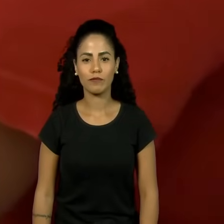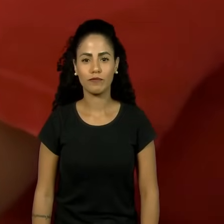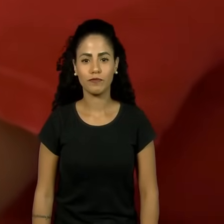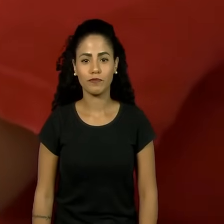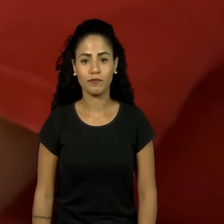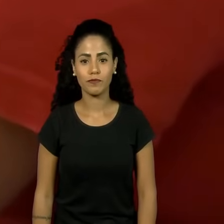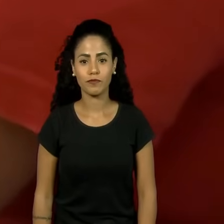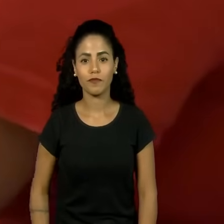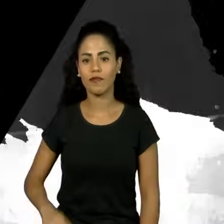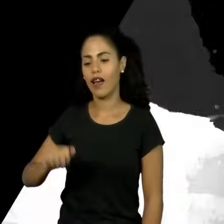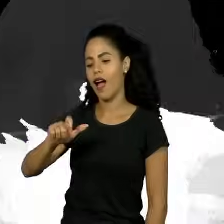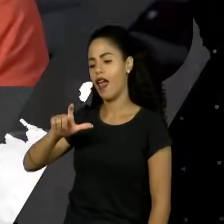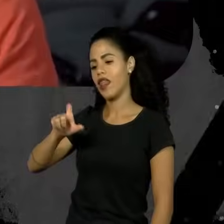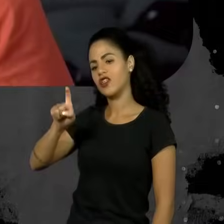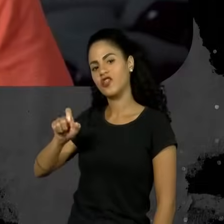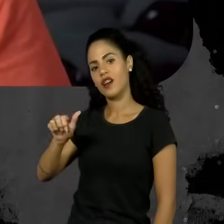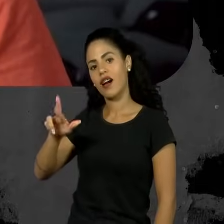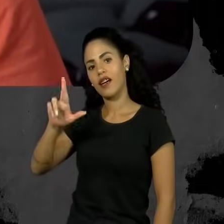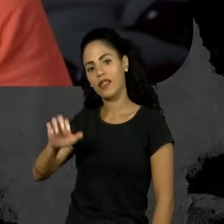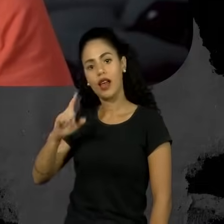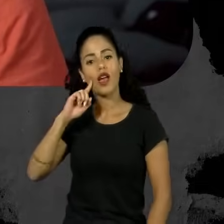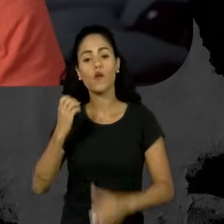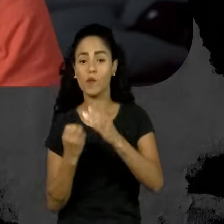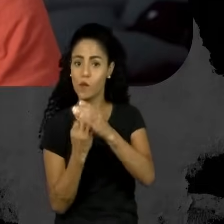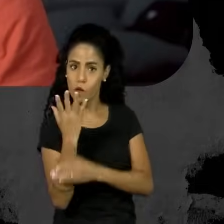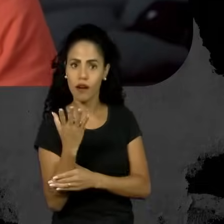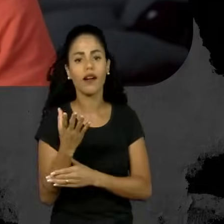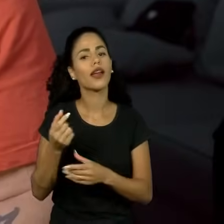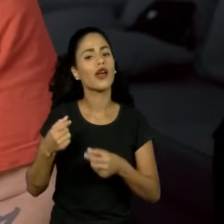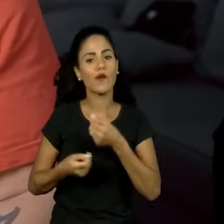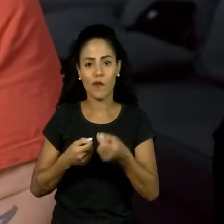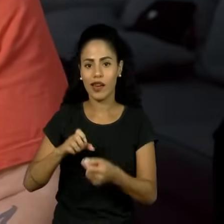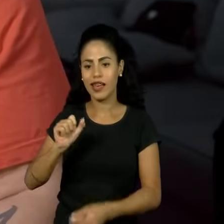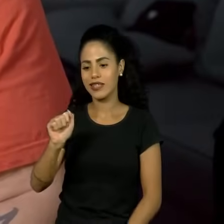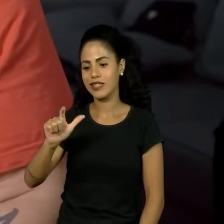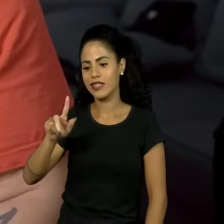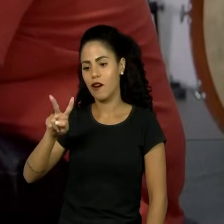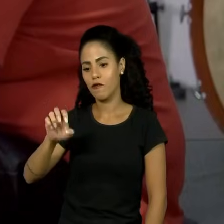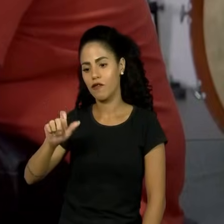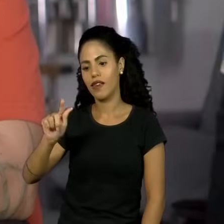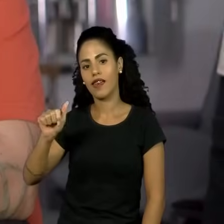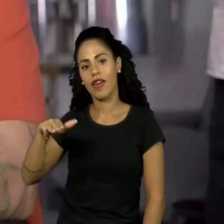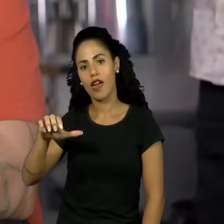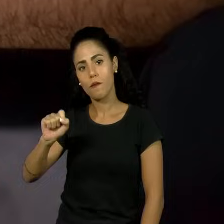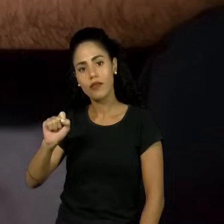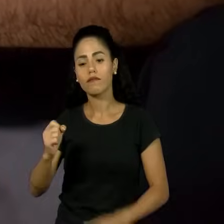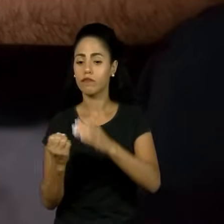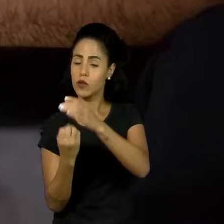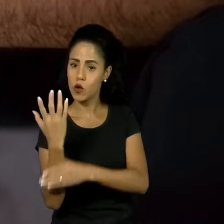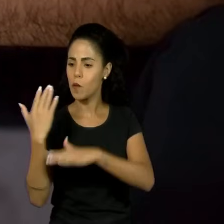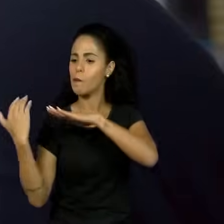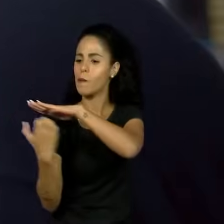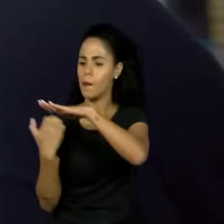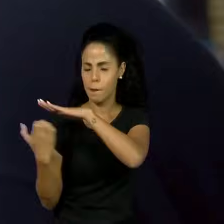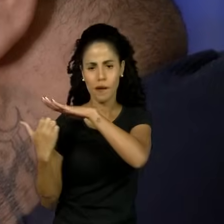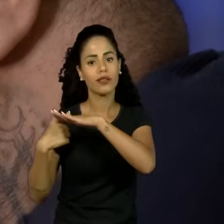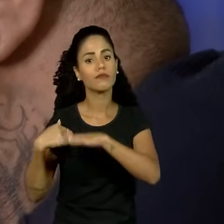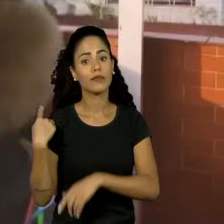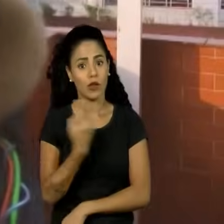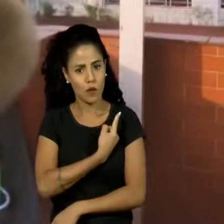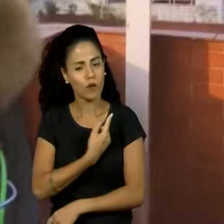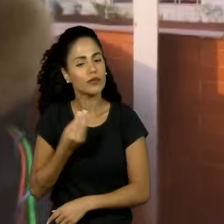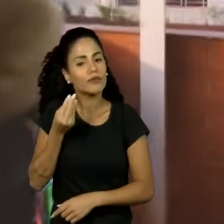Meu nome é Alexandre Demay, eu sou um dos desenvolvedores da Salve Games. A gente criou uma empresa aí de game